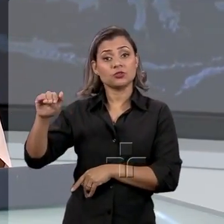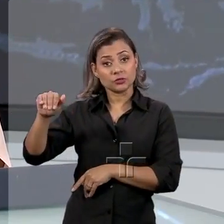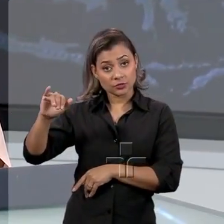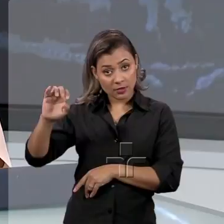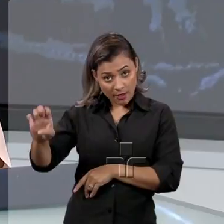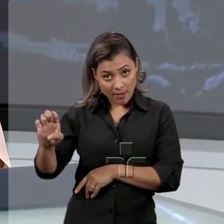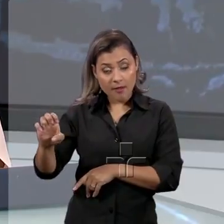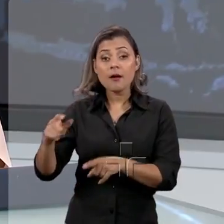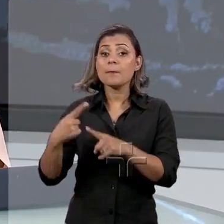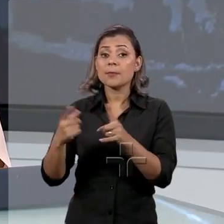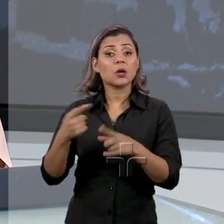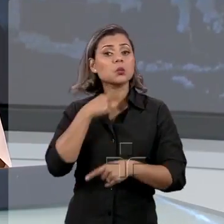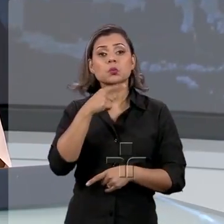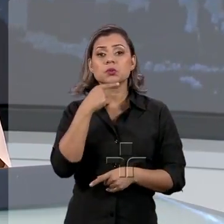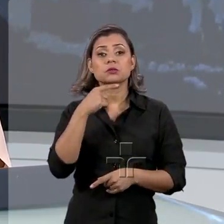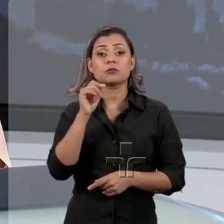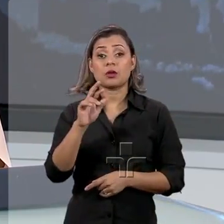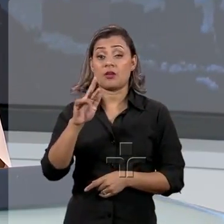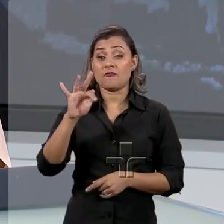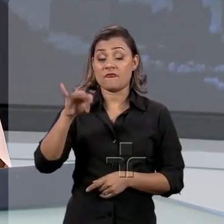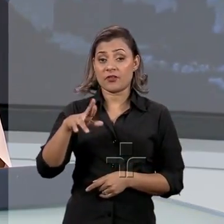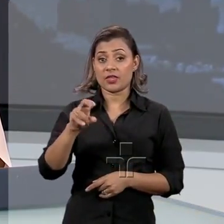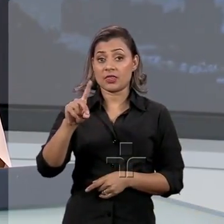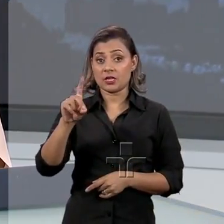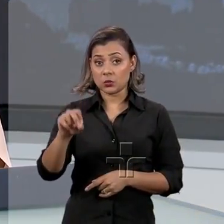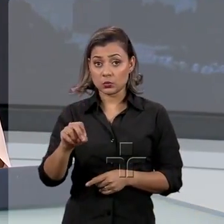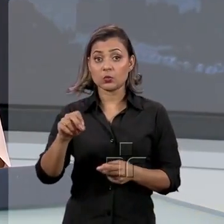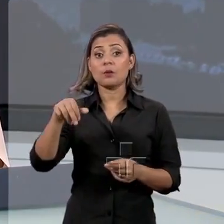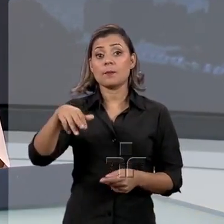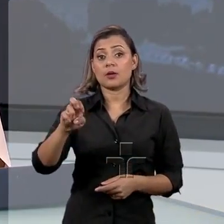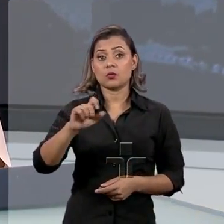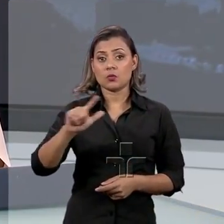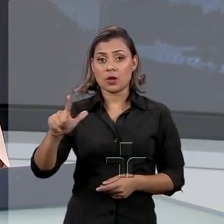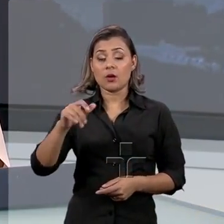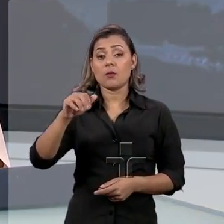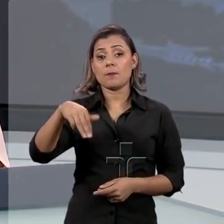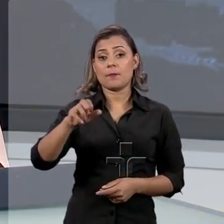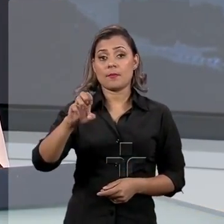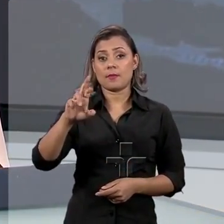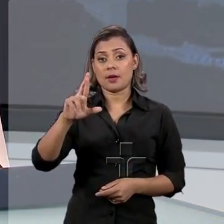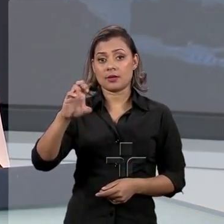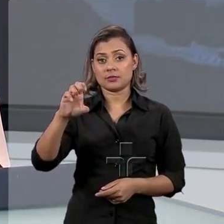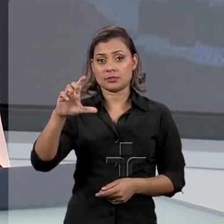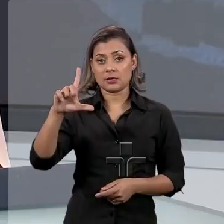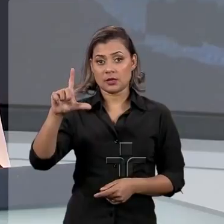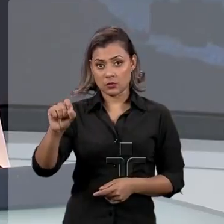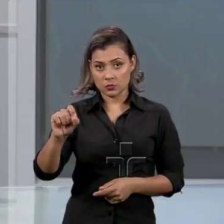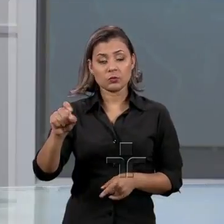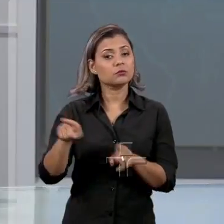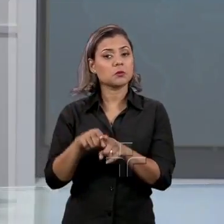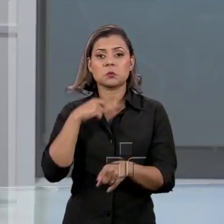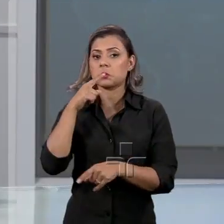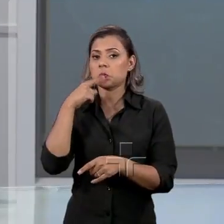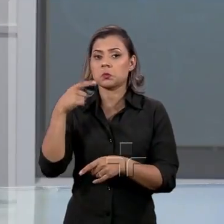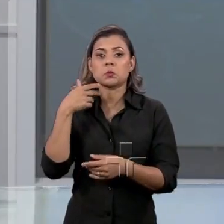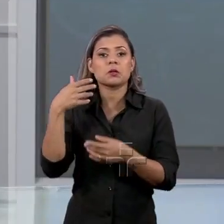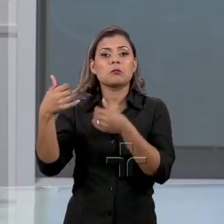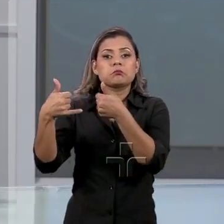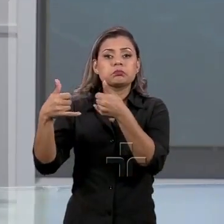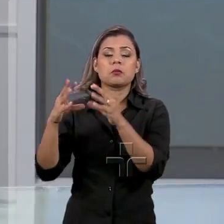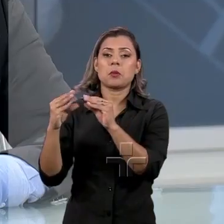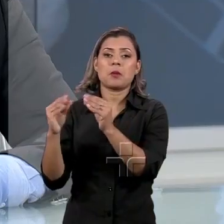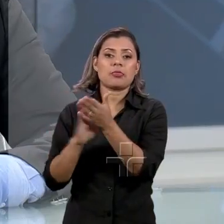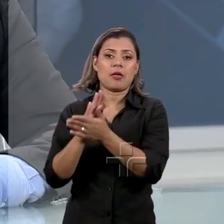falar com representantes de Fernando Manuel Pires Pinheiro e Marcelo Pires Pinheiro. Bom, boa noite, Arlene Clemégia. Boa noite.